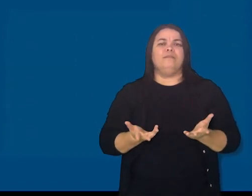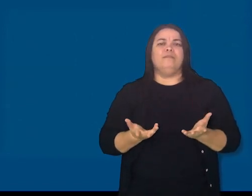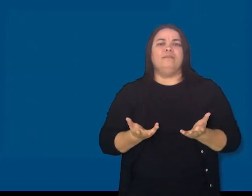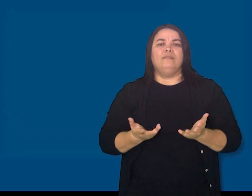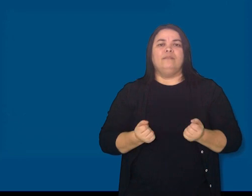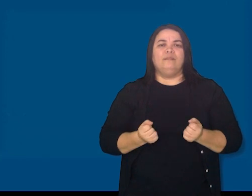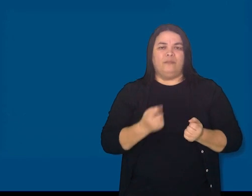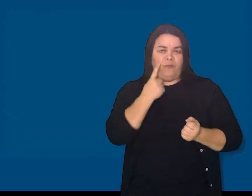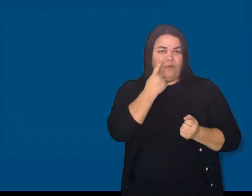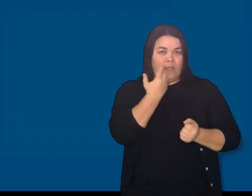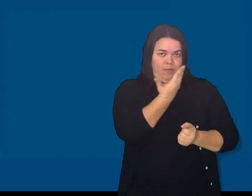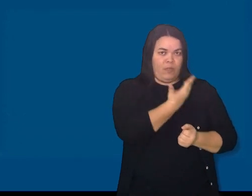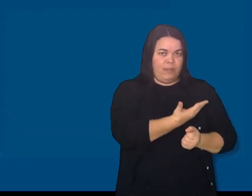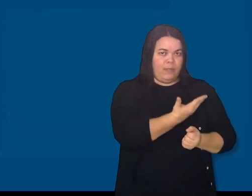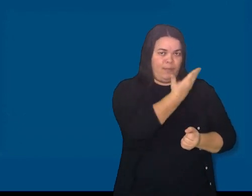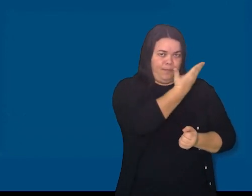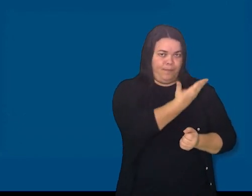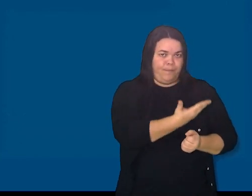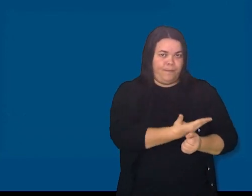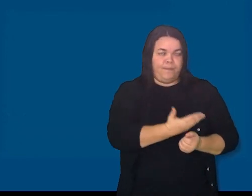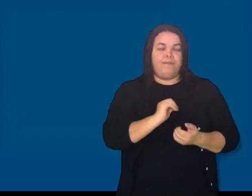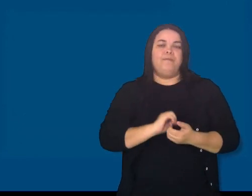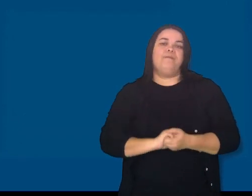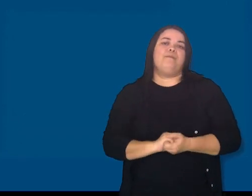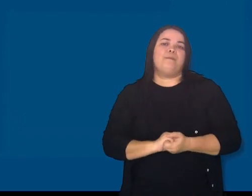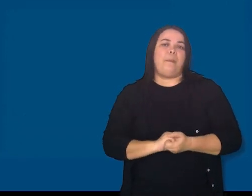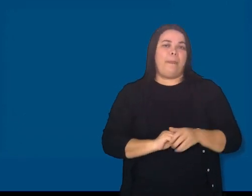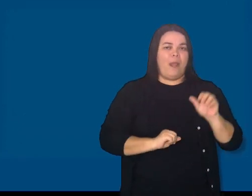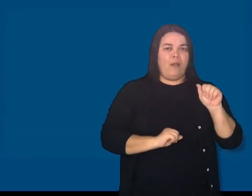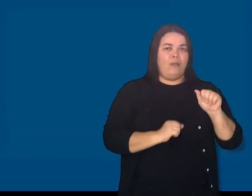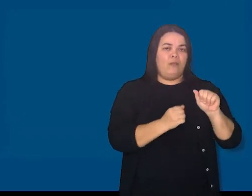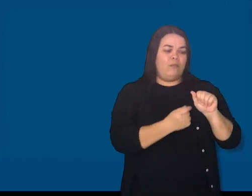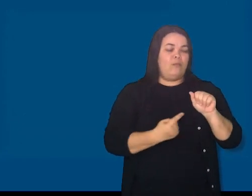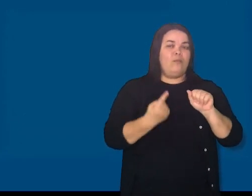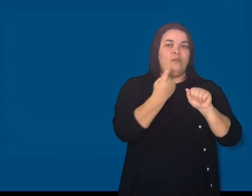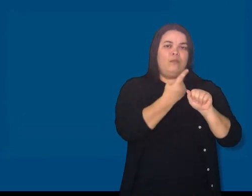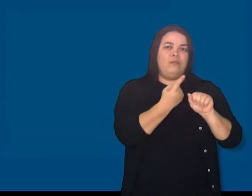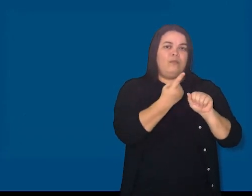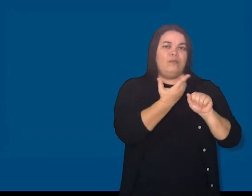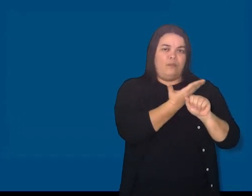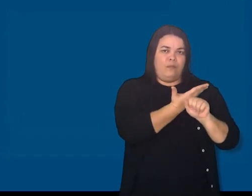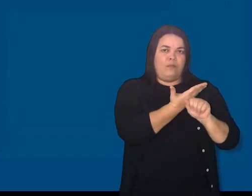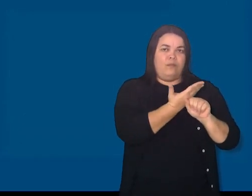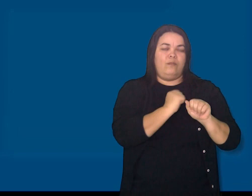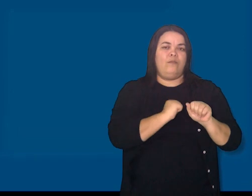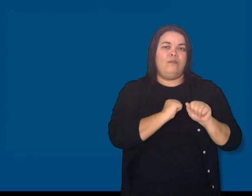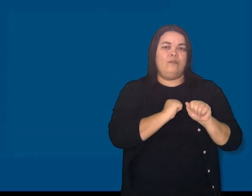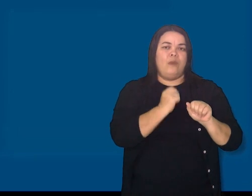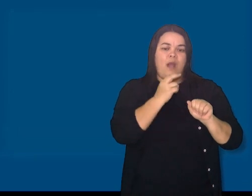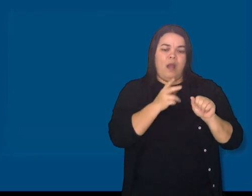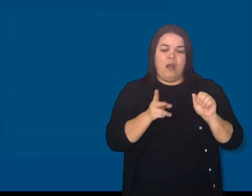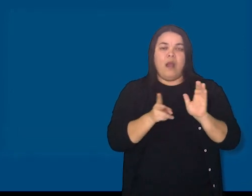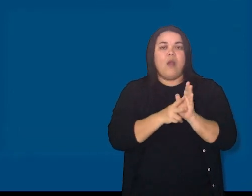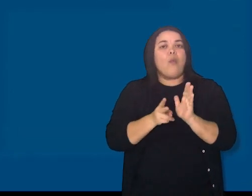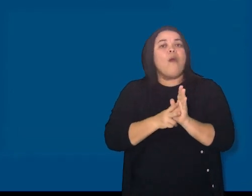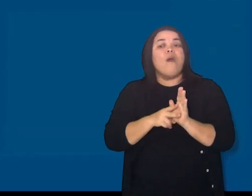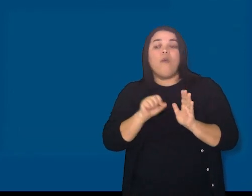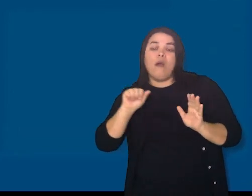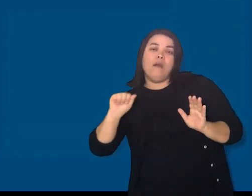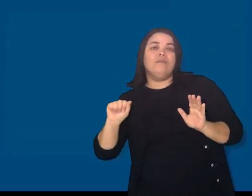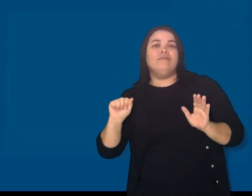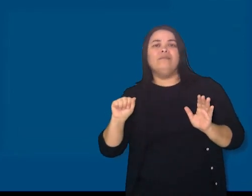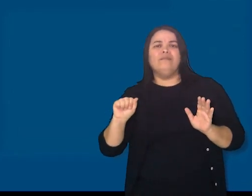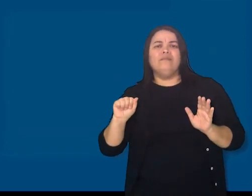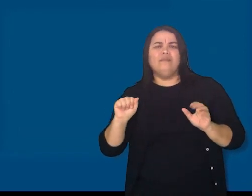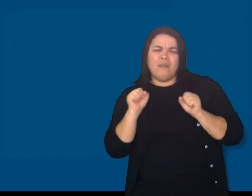Significa dizer o quê? Vamos ver os exemplos a seguir. A elevado a 1 é